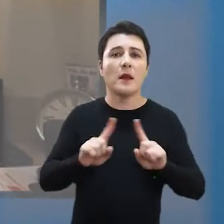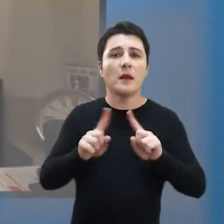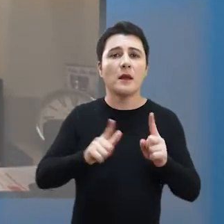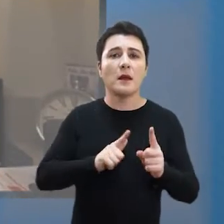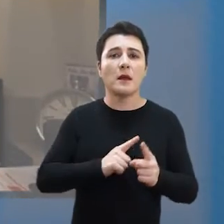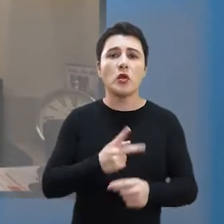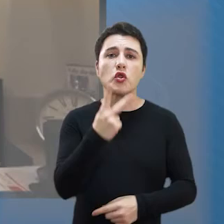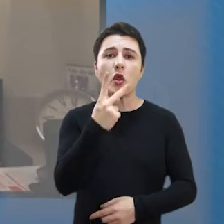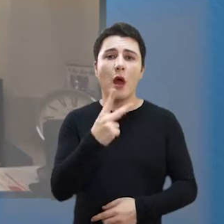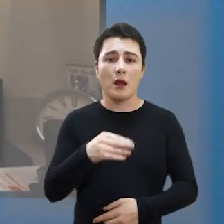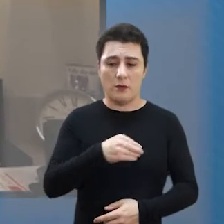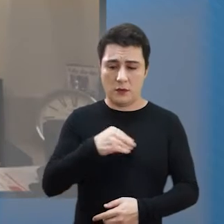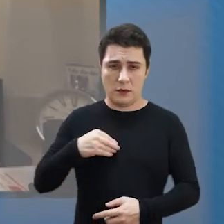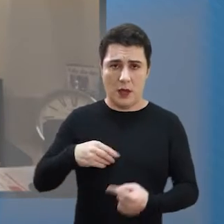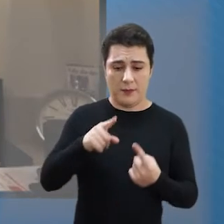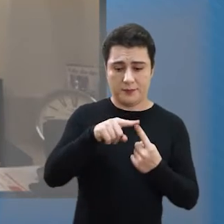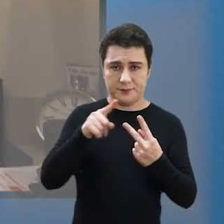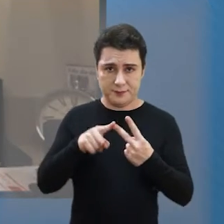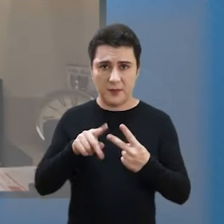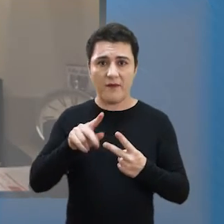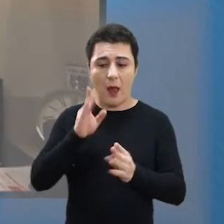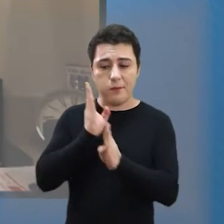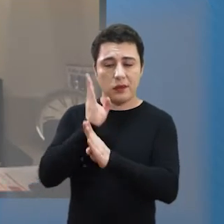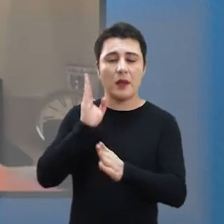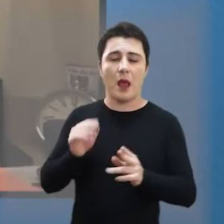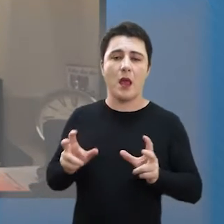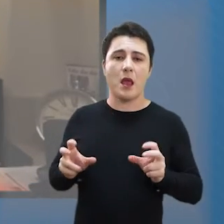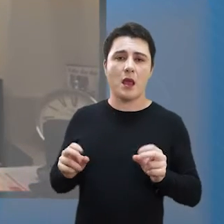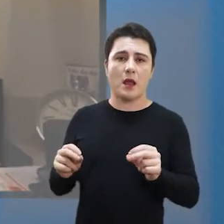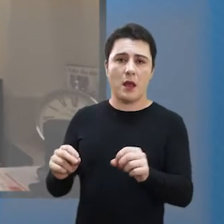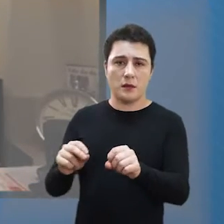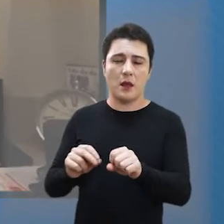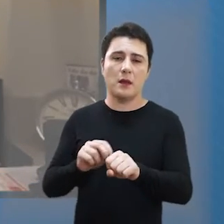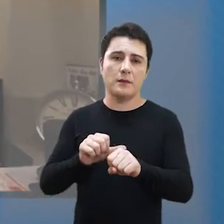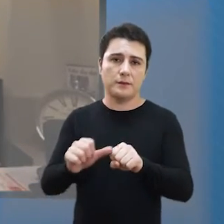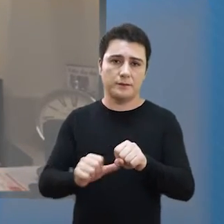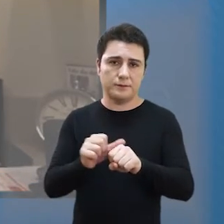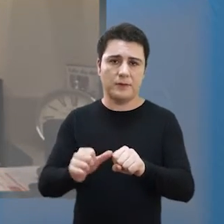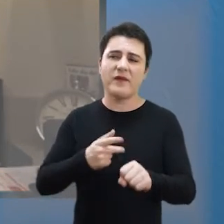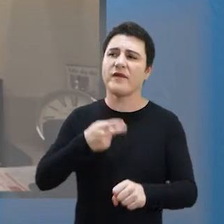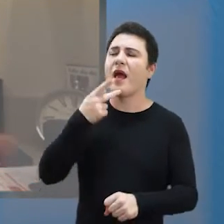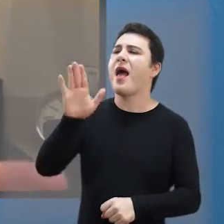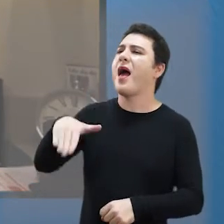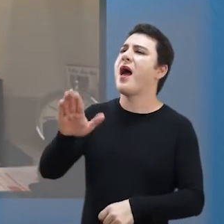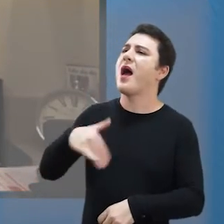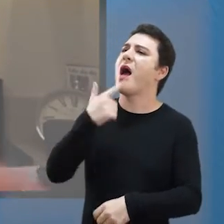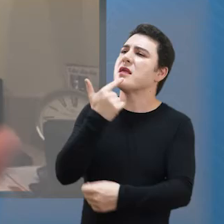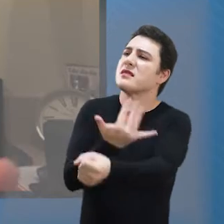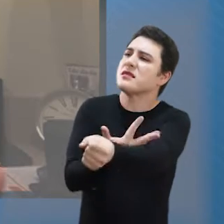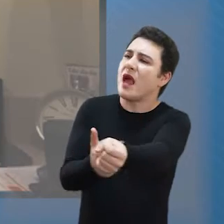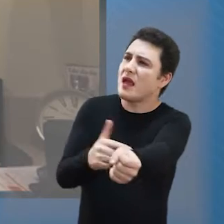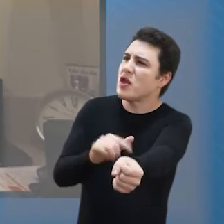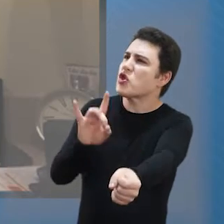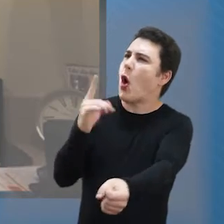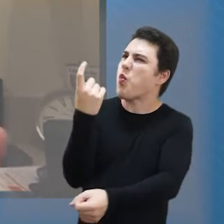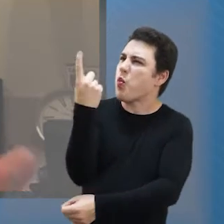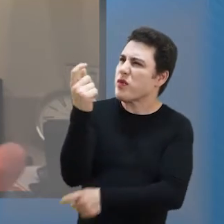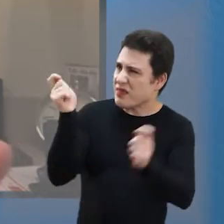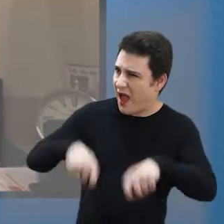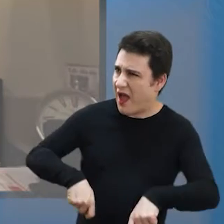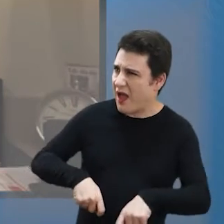dois exames ajudam a gente a diagnosticar o câncer de próstata. E uma pergunta frequente que eles me fazem é sempre assim, doutor, só o exame de sangue